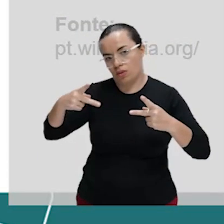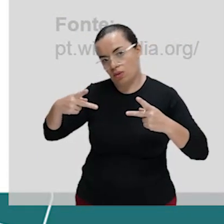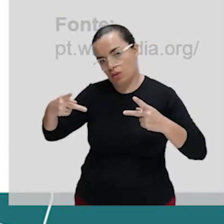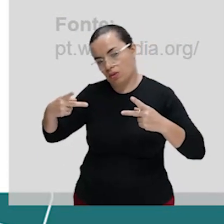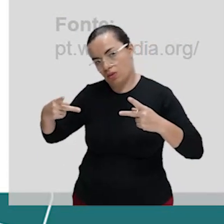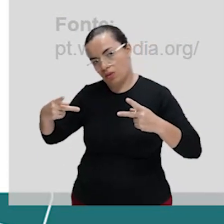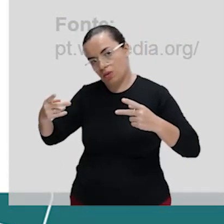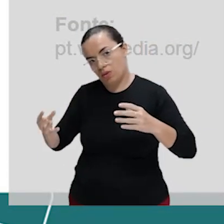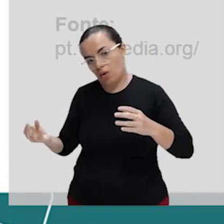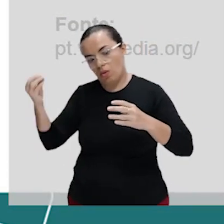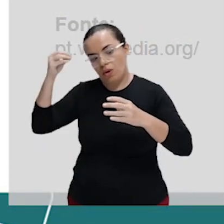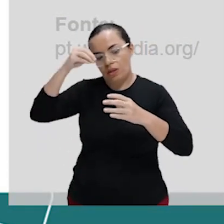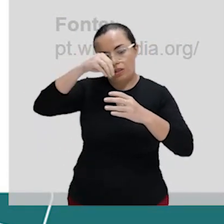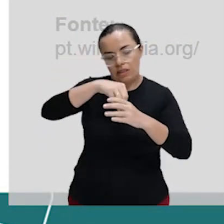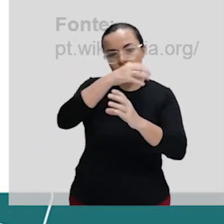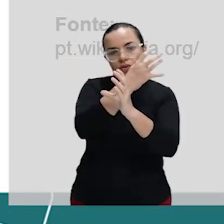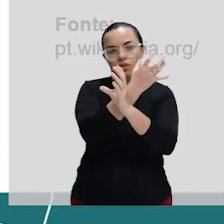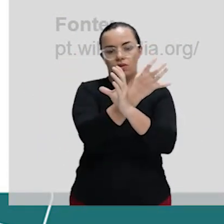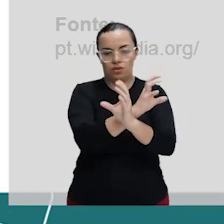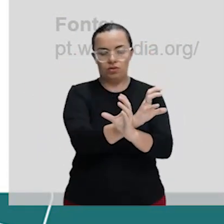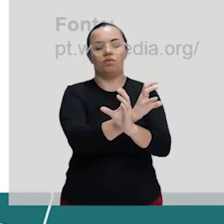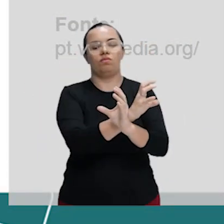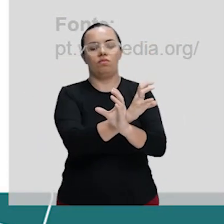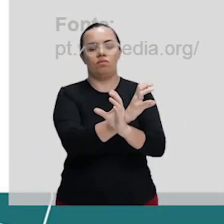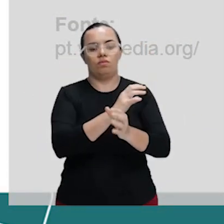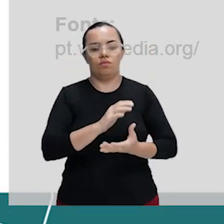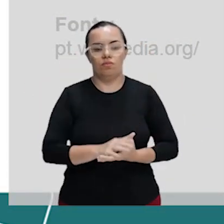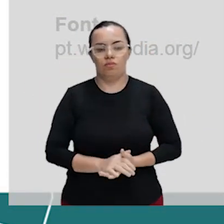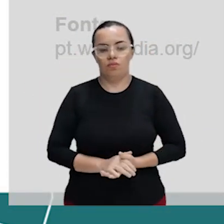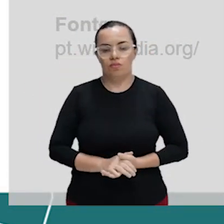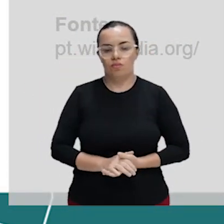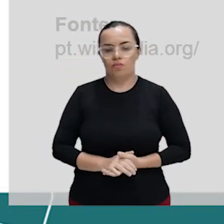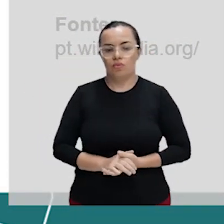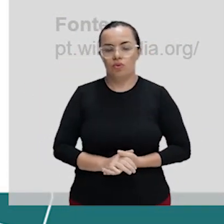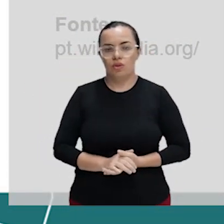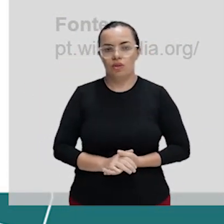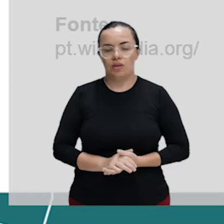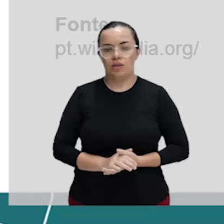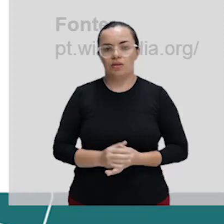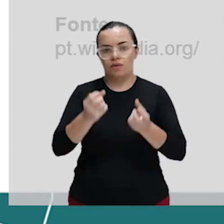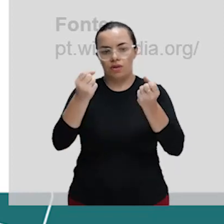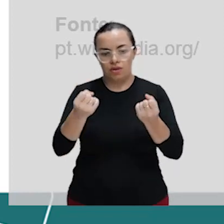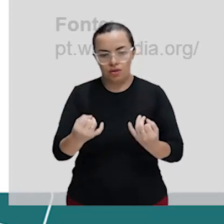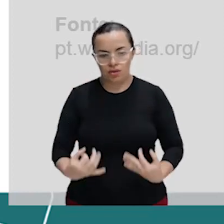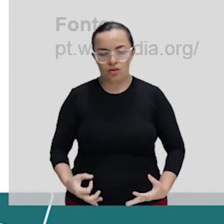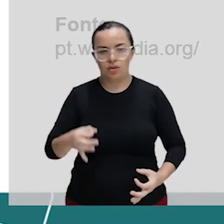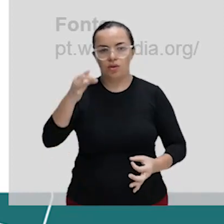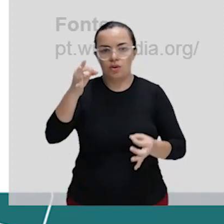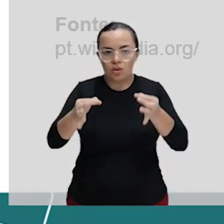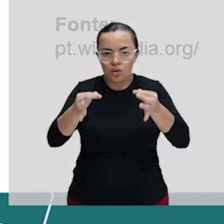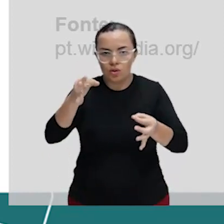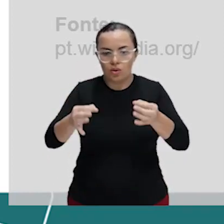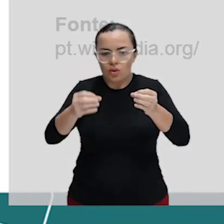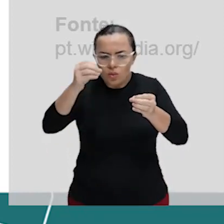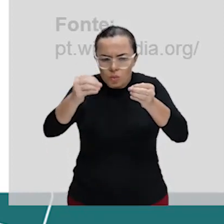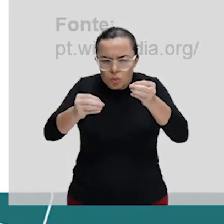fazem parte do citoesqueleto, tá? Vou falar agora sobre os microtúbulos, tá? Então, os microtúbulos